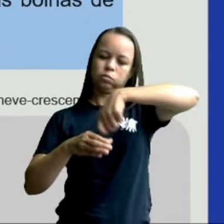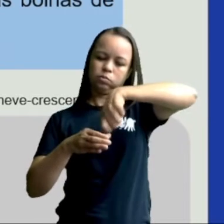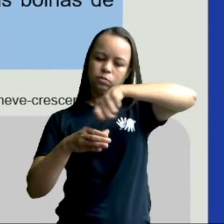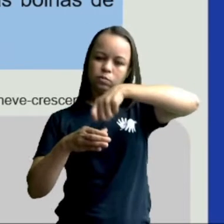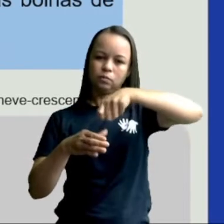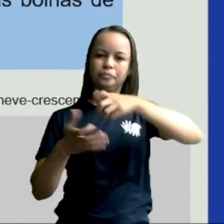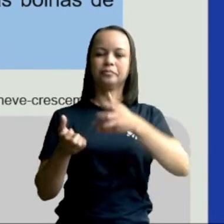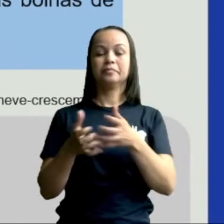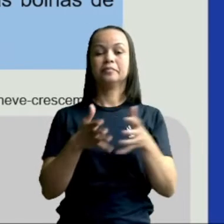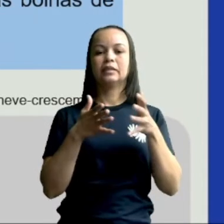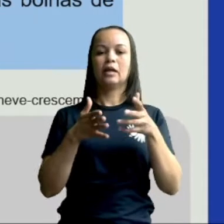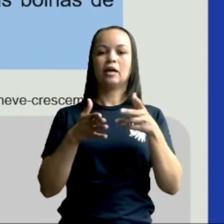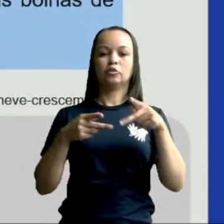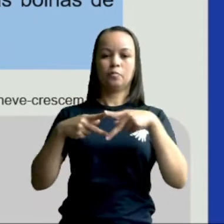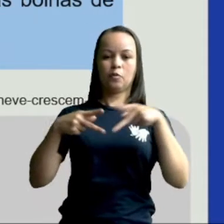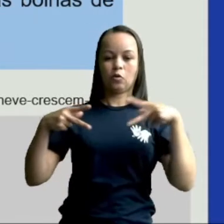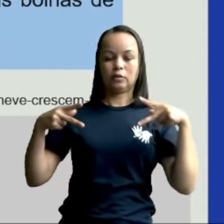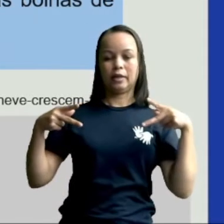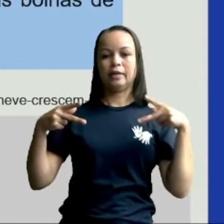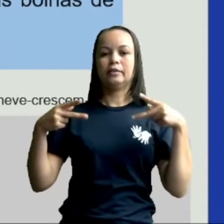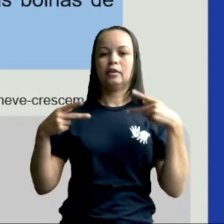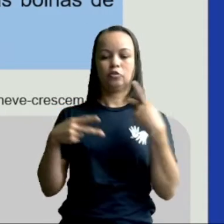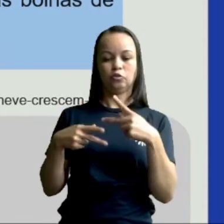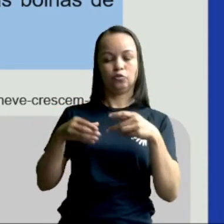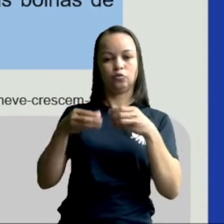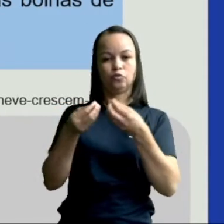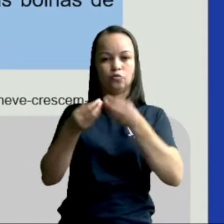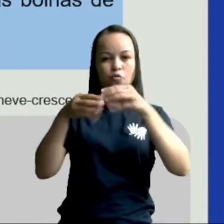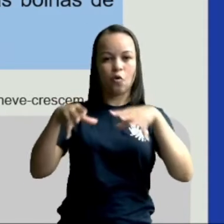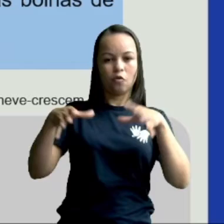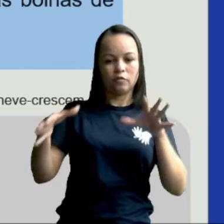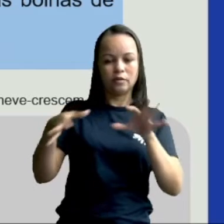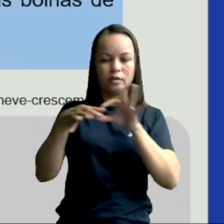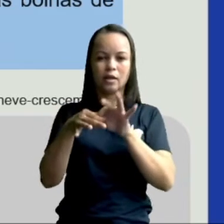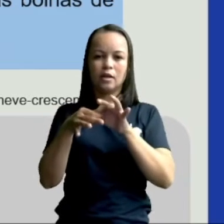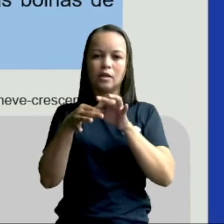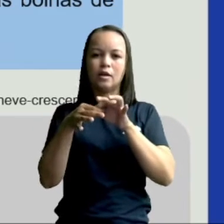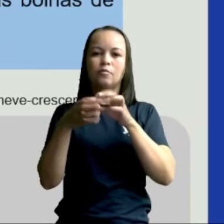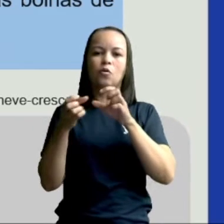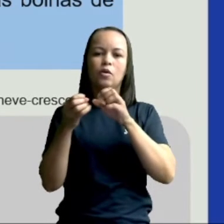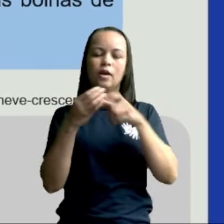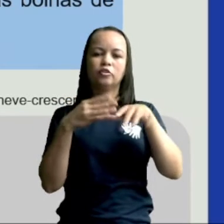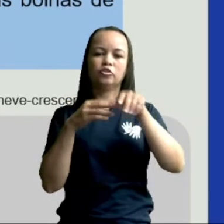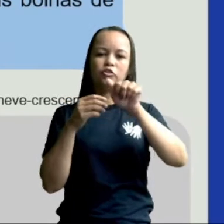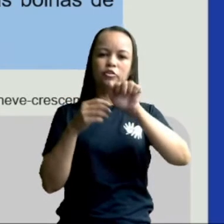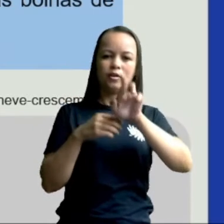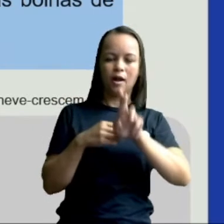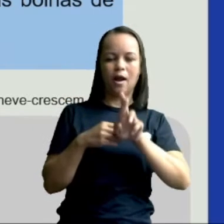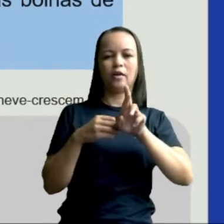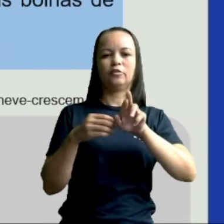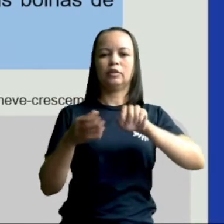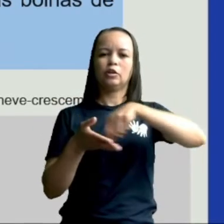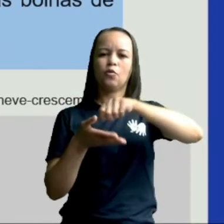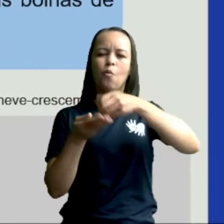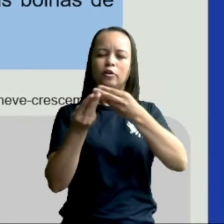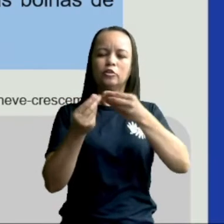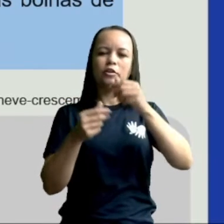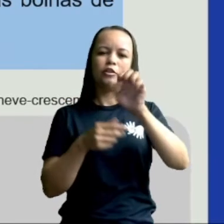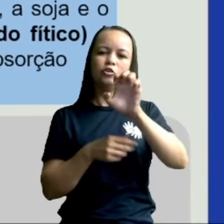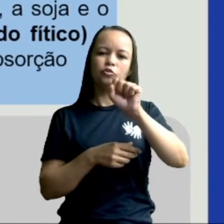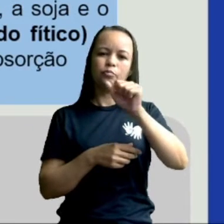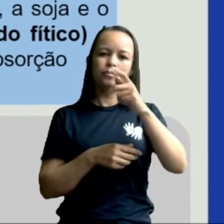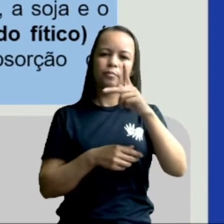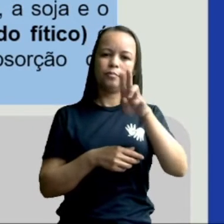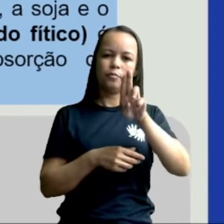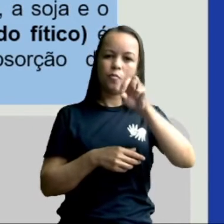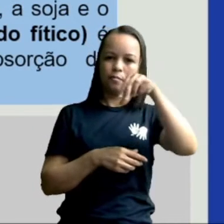batedeira, as proteínas do ovo se ligam às bolhas de ar, formando uma espuma.